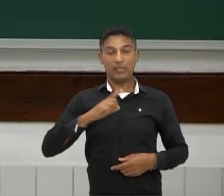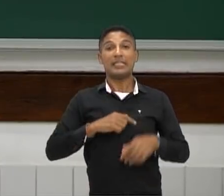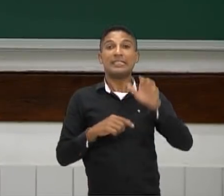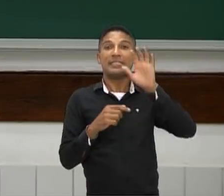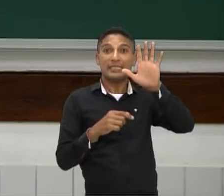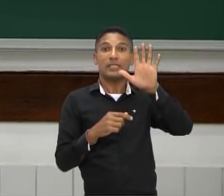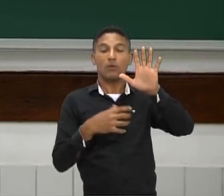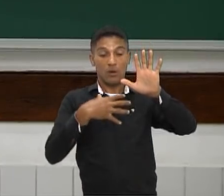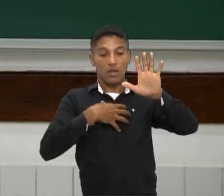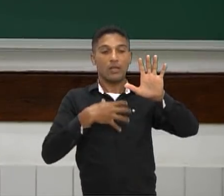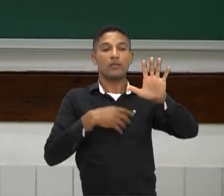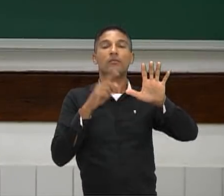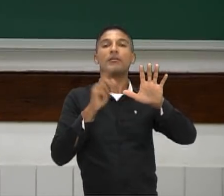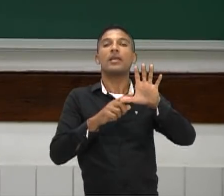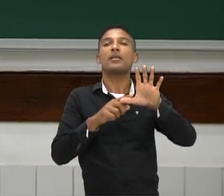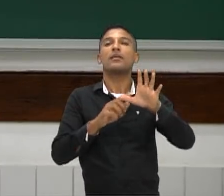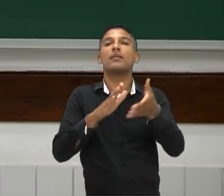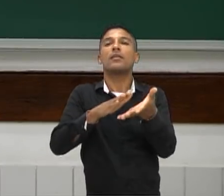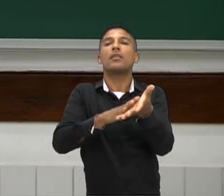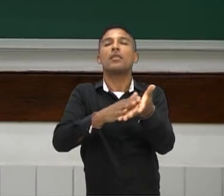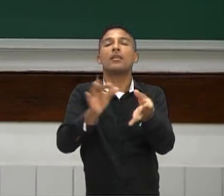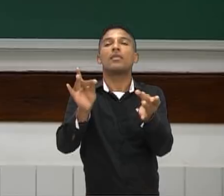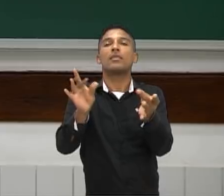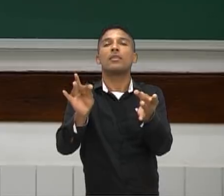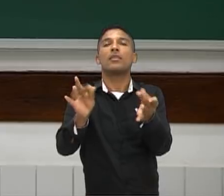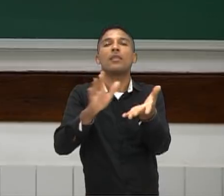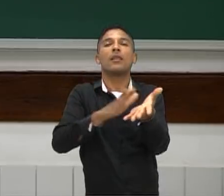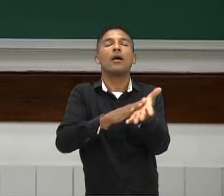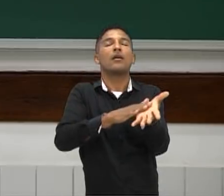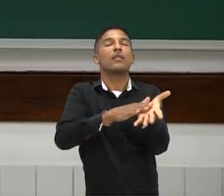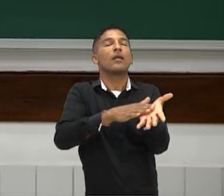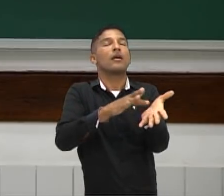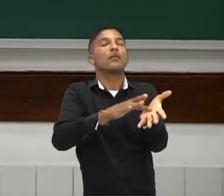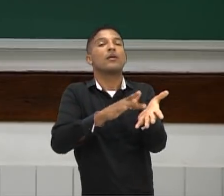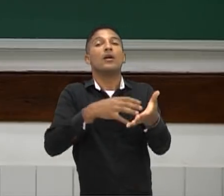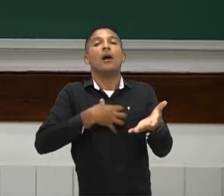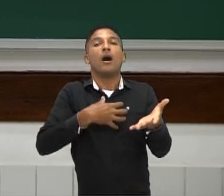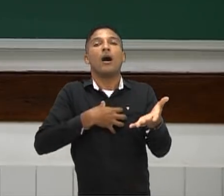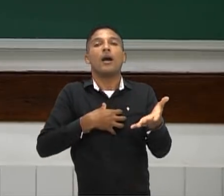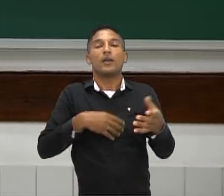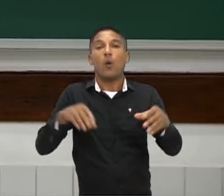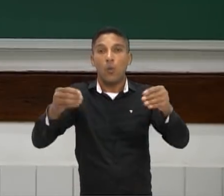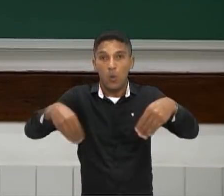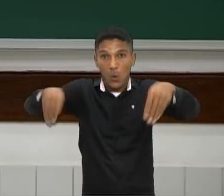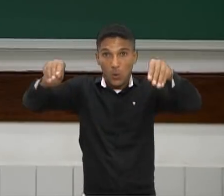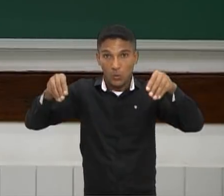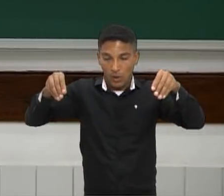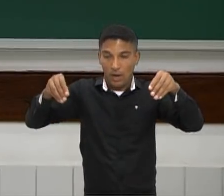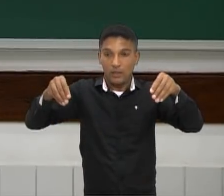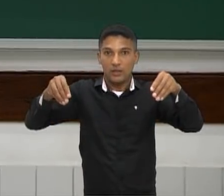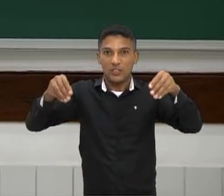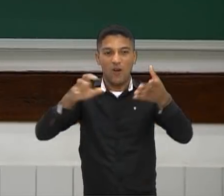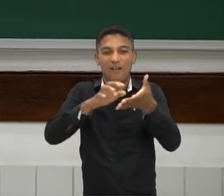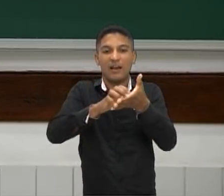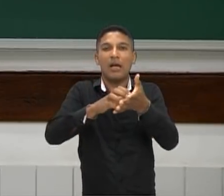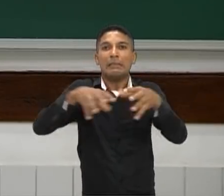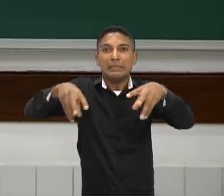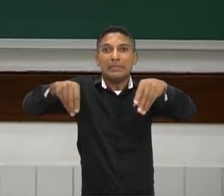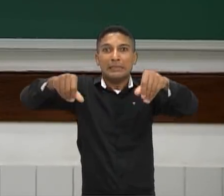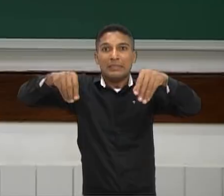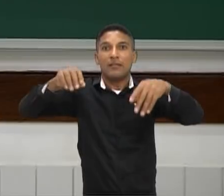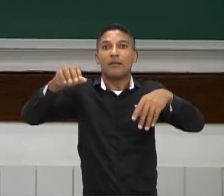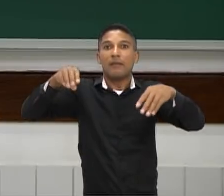né? Por meio do tato eu consigo sentir a textura das coisas, né? Se eu pego uma toalha felpuda e toco nela, eu